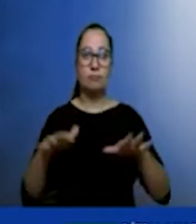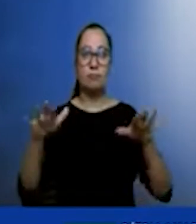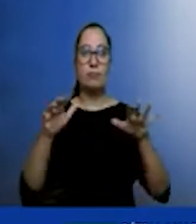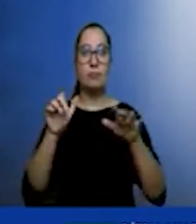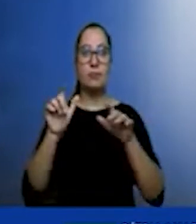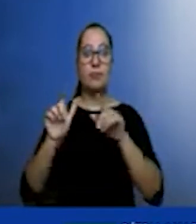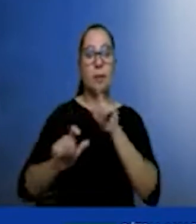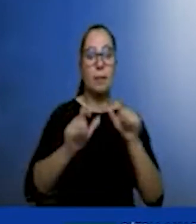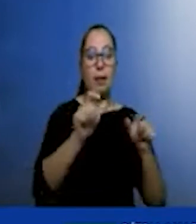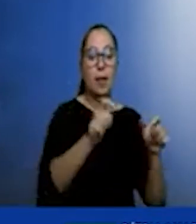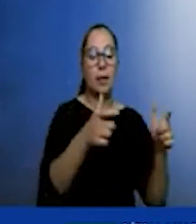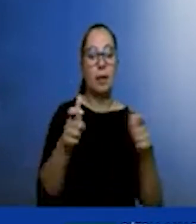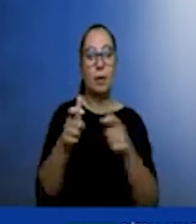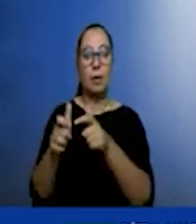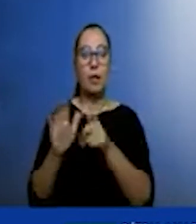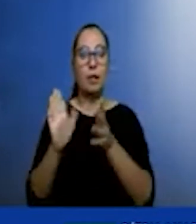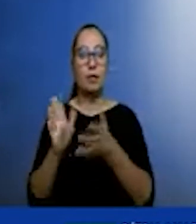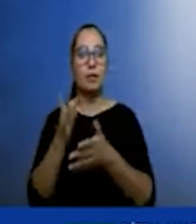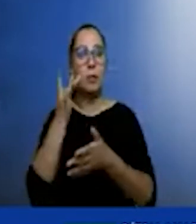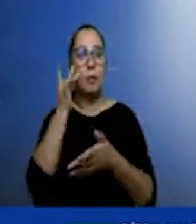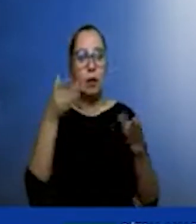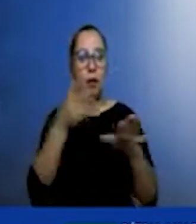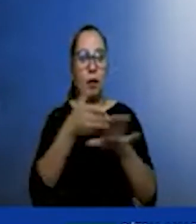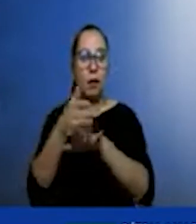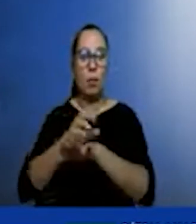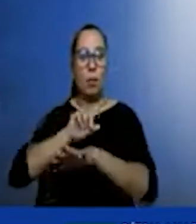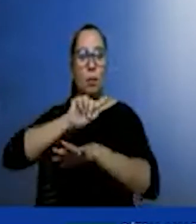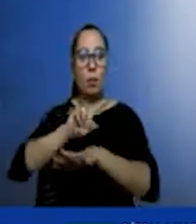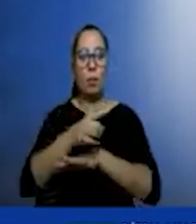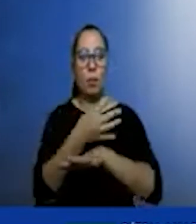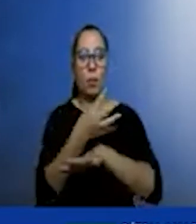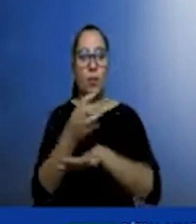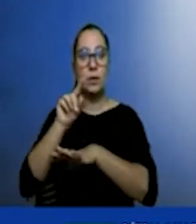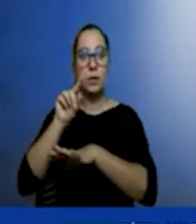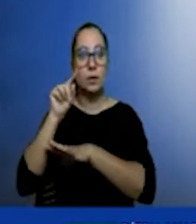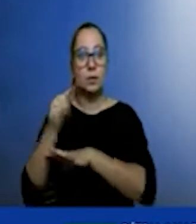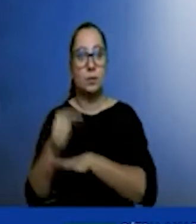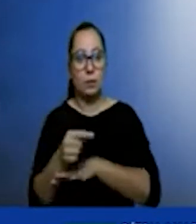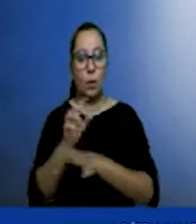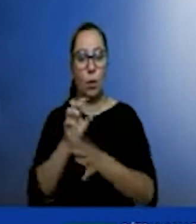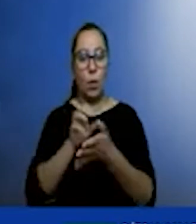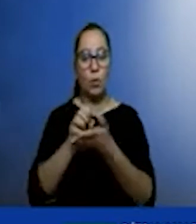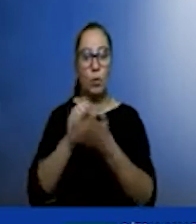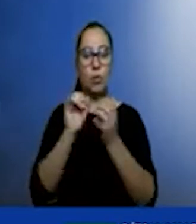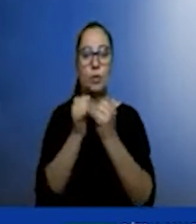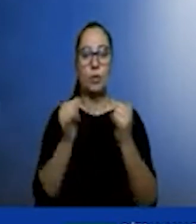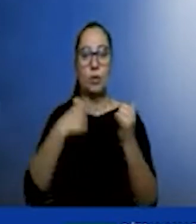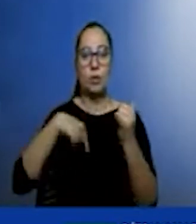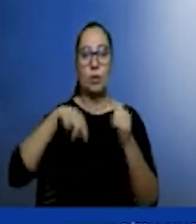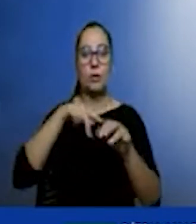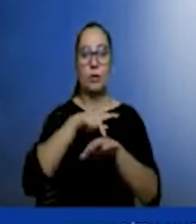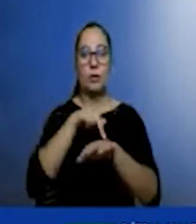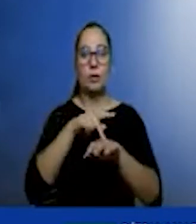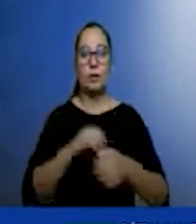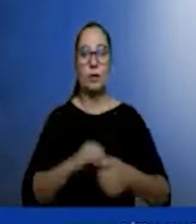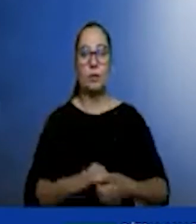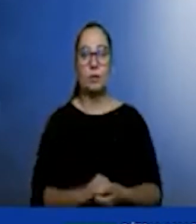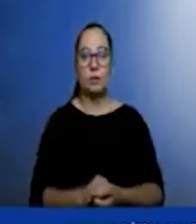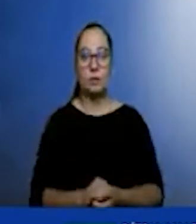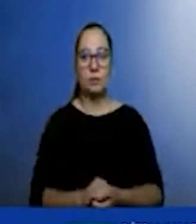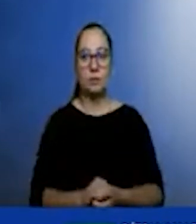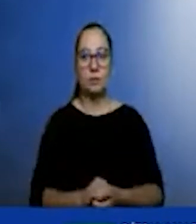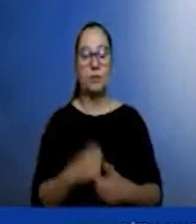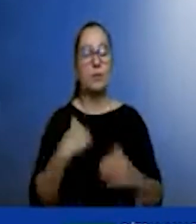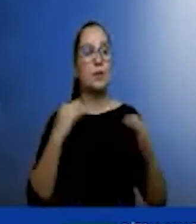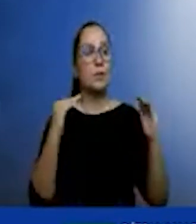instalações que hoje já estão presentes em mais de 1.400.000 unidades de consumo de energia elétrica do nosso país. Eu concordo com o que a Paula